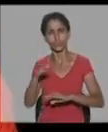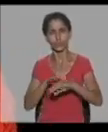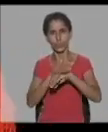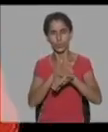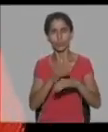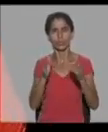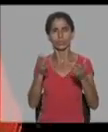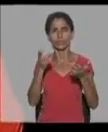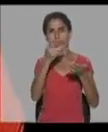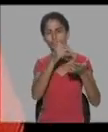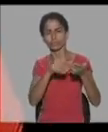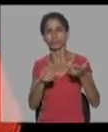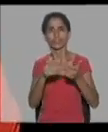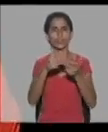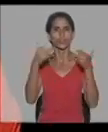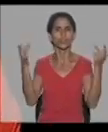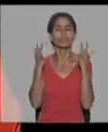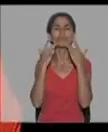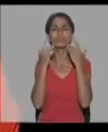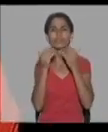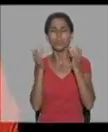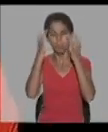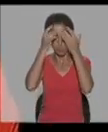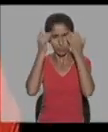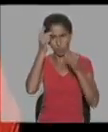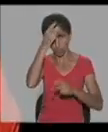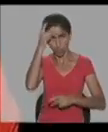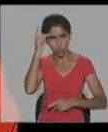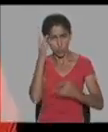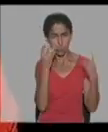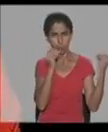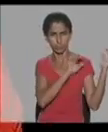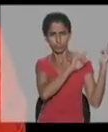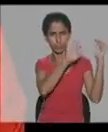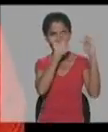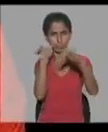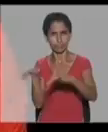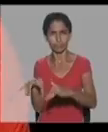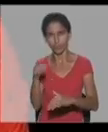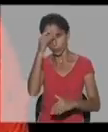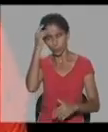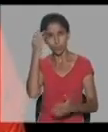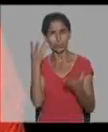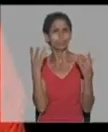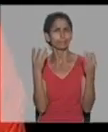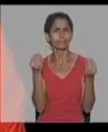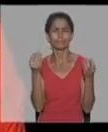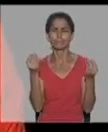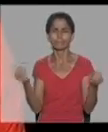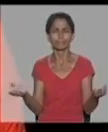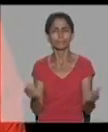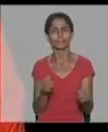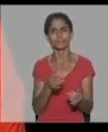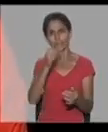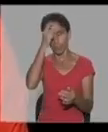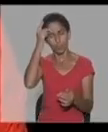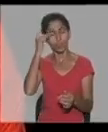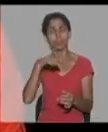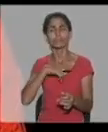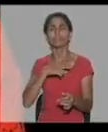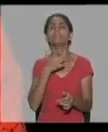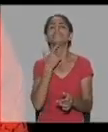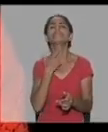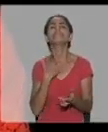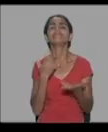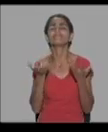fazer. E chegava lá, a noite de arte acontecia com gente pra caramba. Era um período que as pessoas também estavam muita